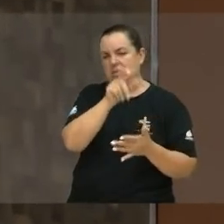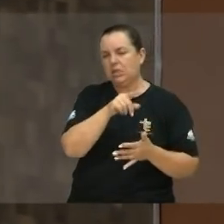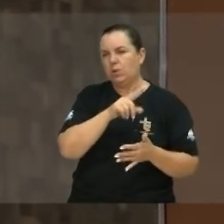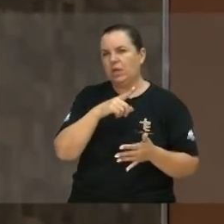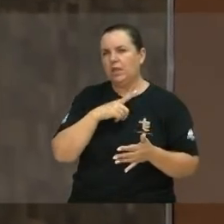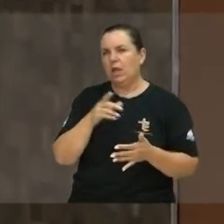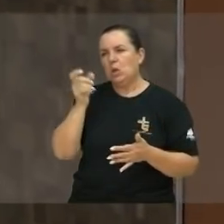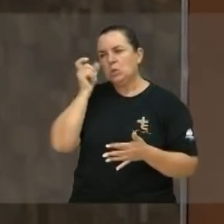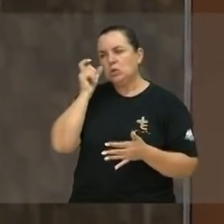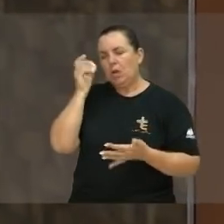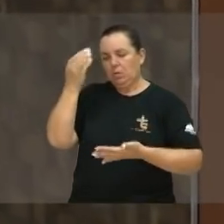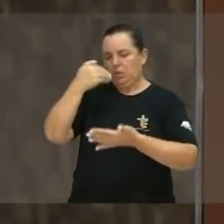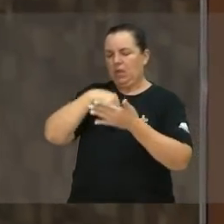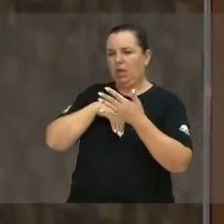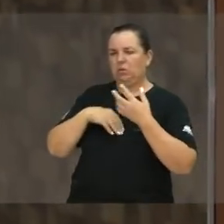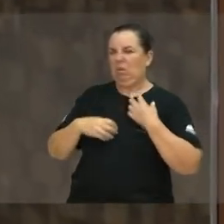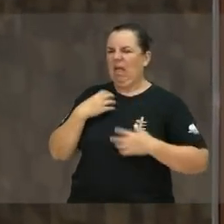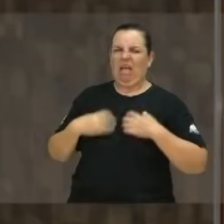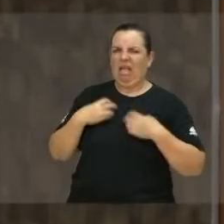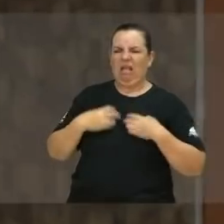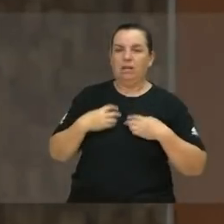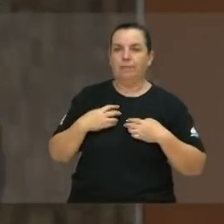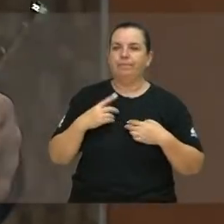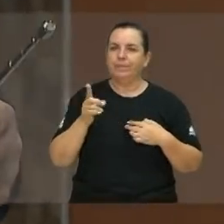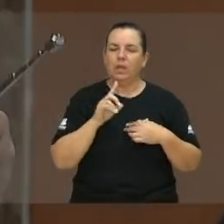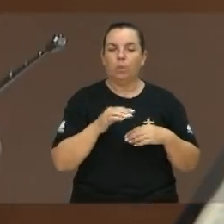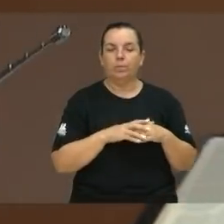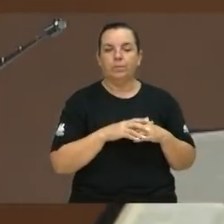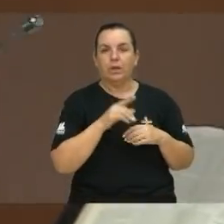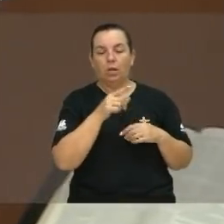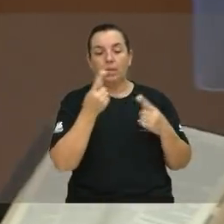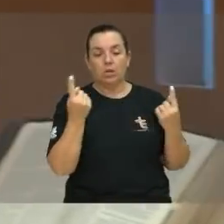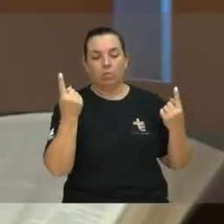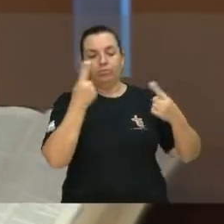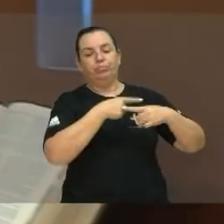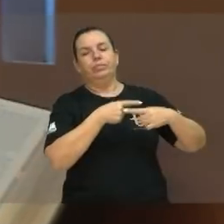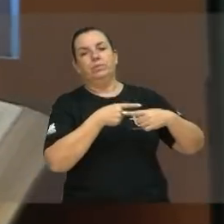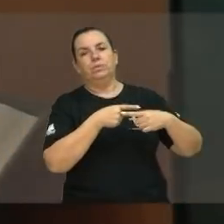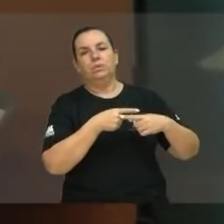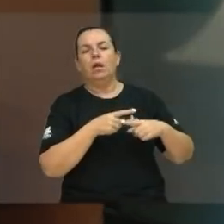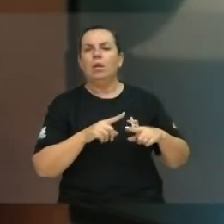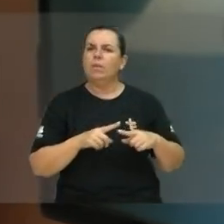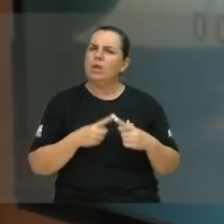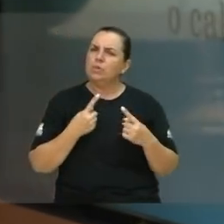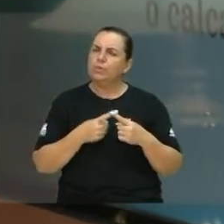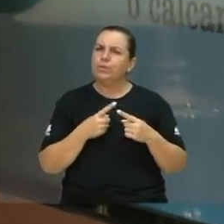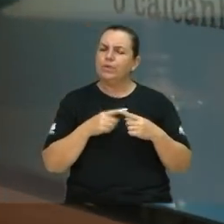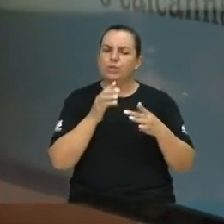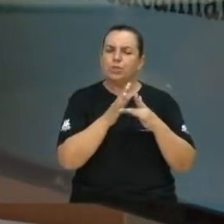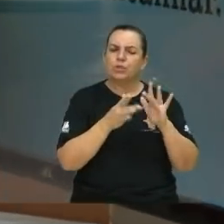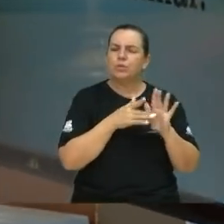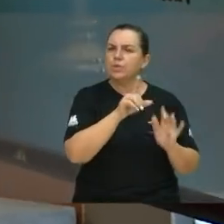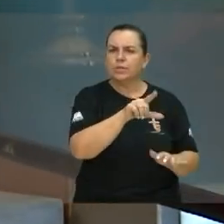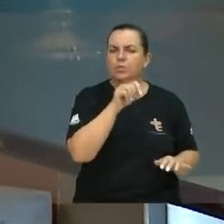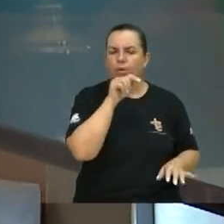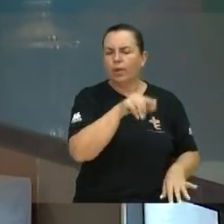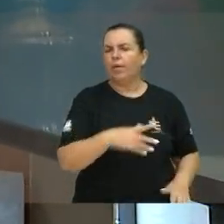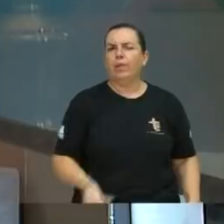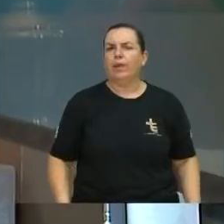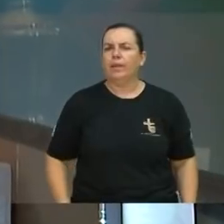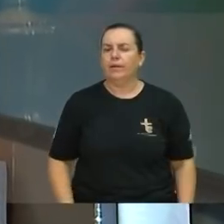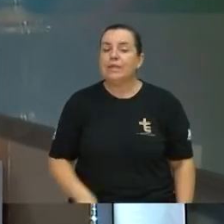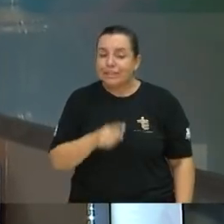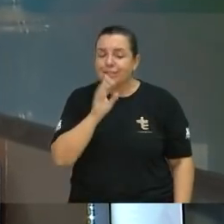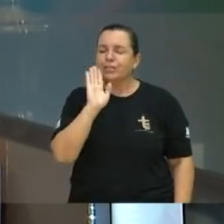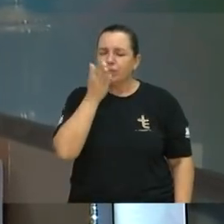demonizado é um adversário mas por que isso a par e seria um contrassenso